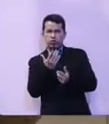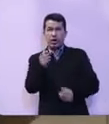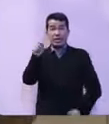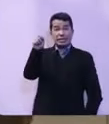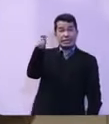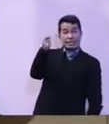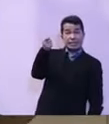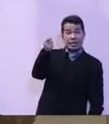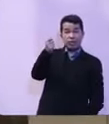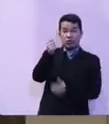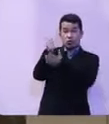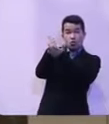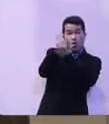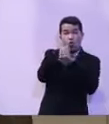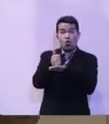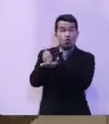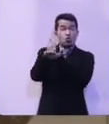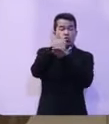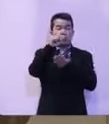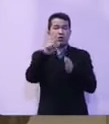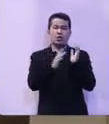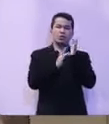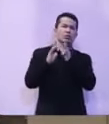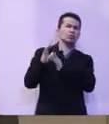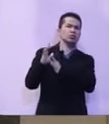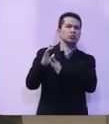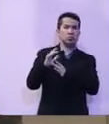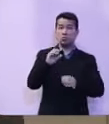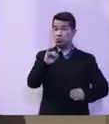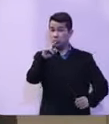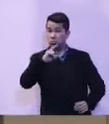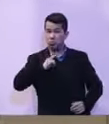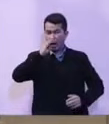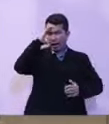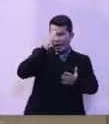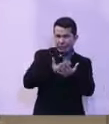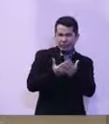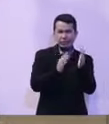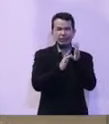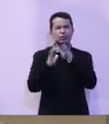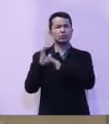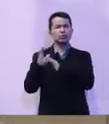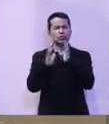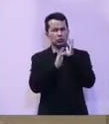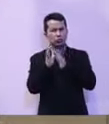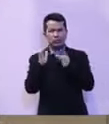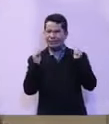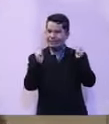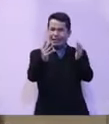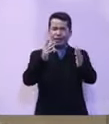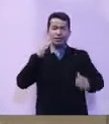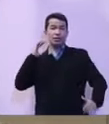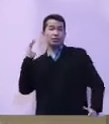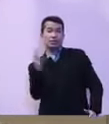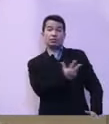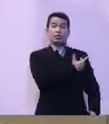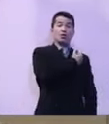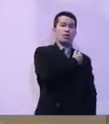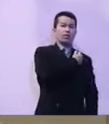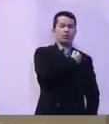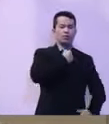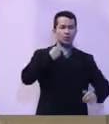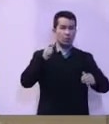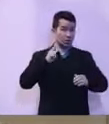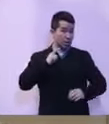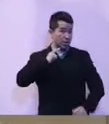mas tenha vida eterna, seja salvo por ele. E quando ele ressuscitou, ele veio com essas chaves na mão,